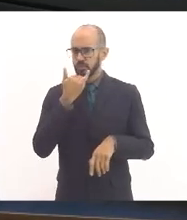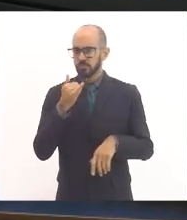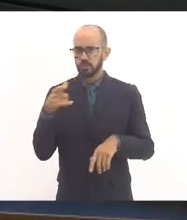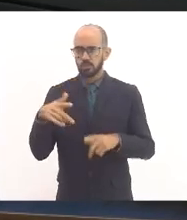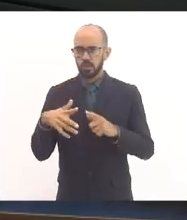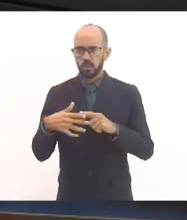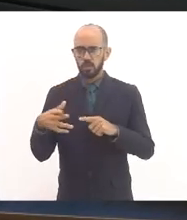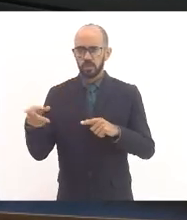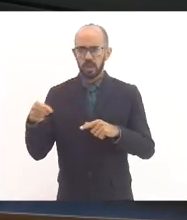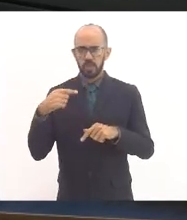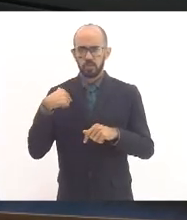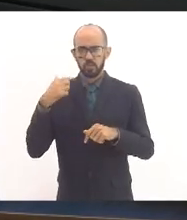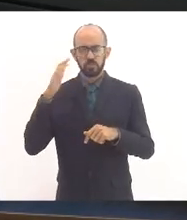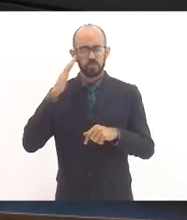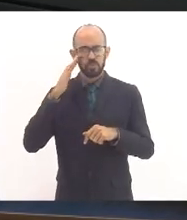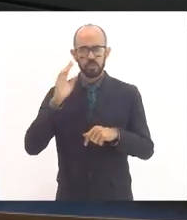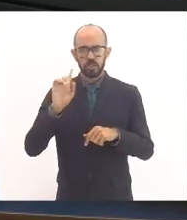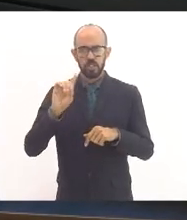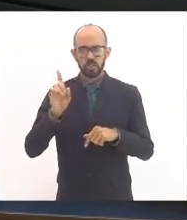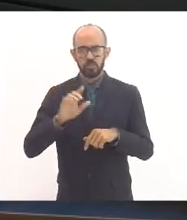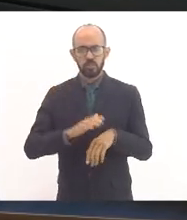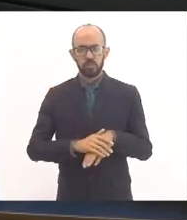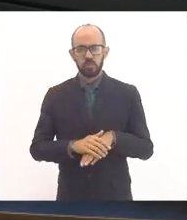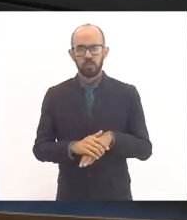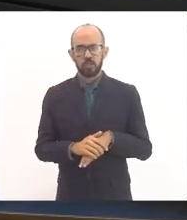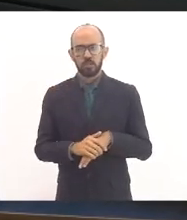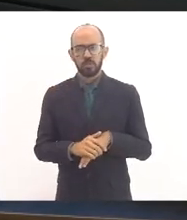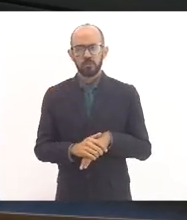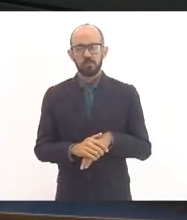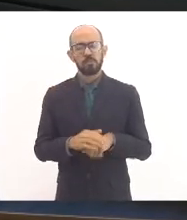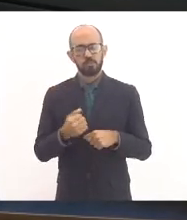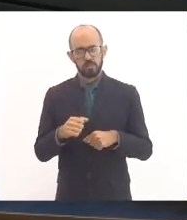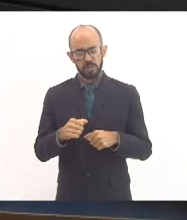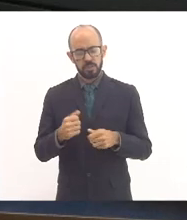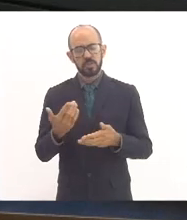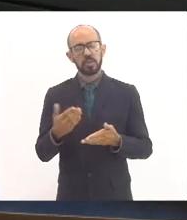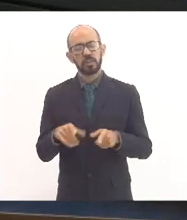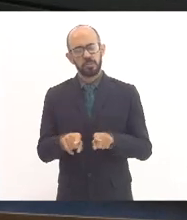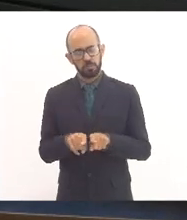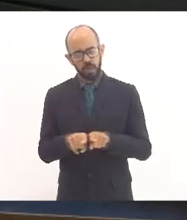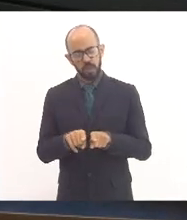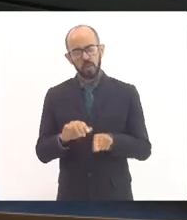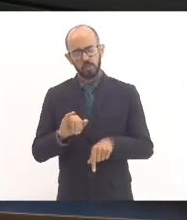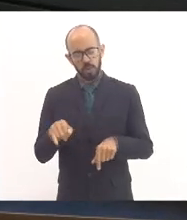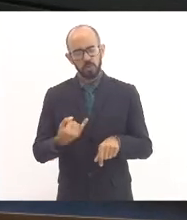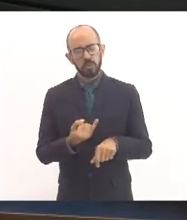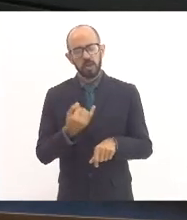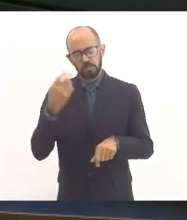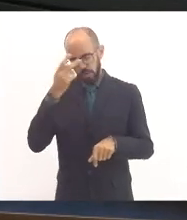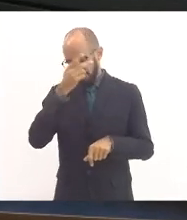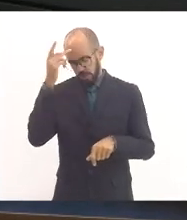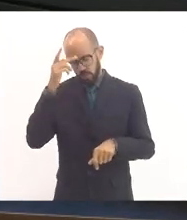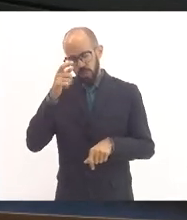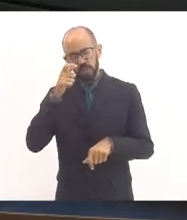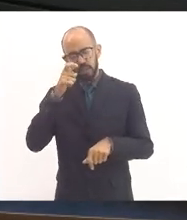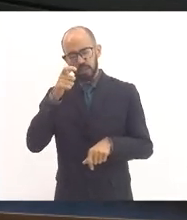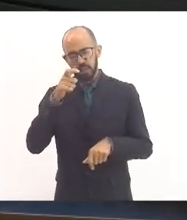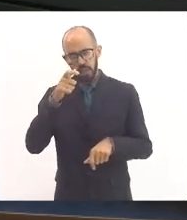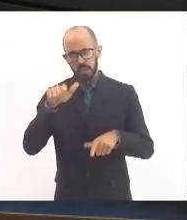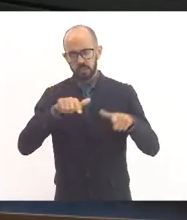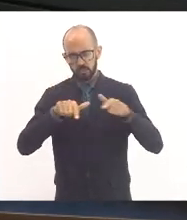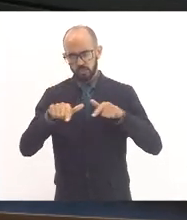eu não tinha entendido né e tem que ter um pedacinho para o cara que é que é mais atrevido